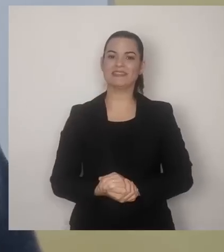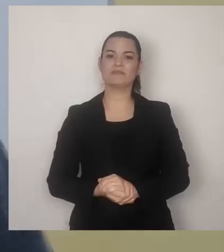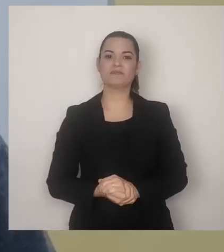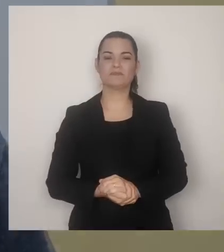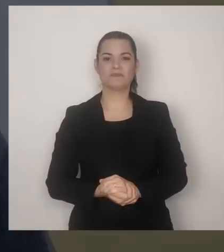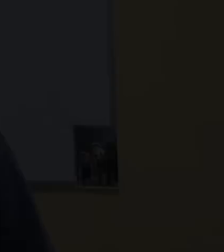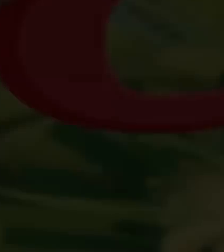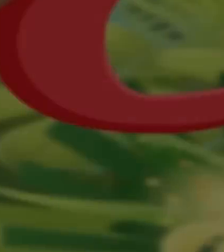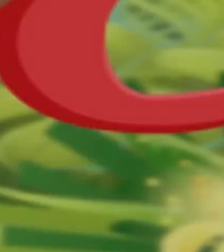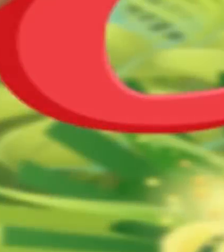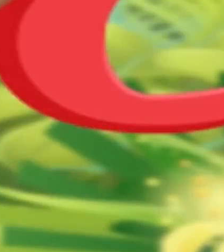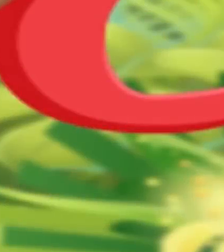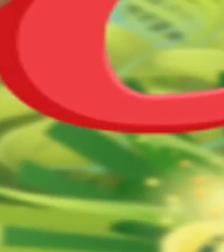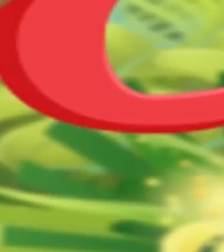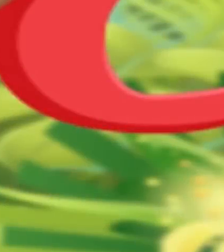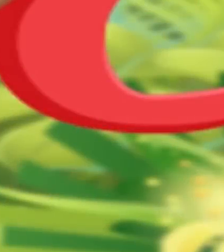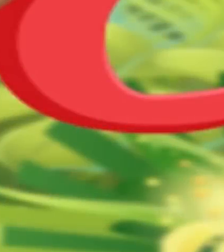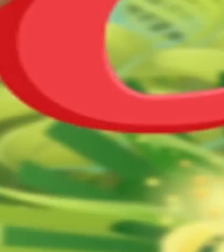ouvir.